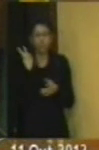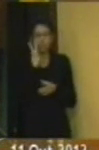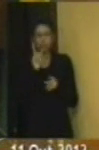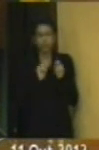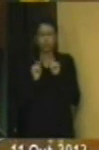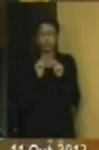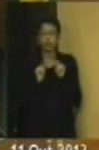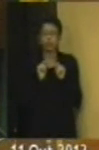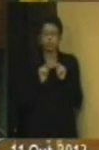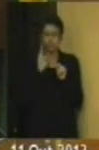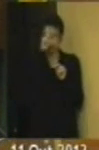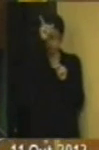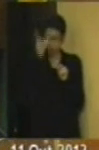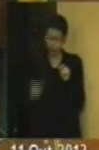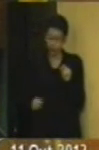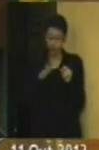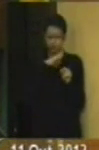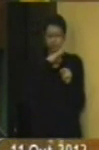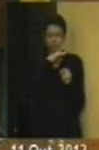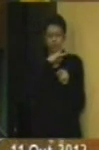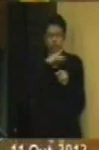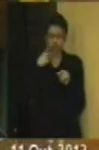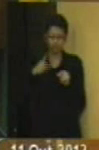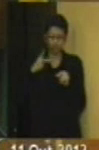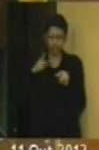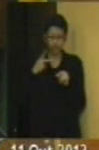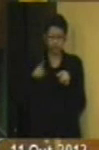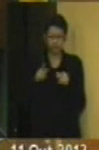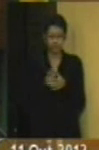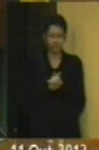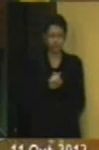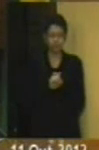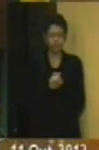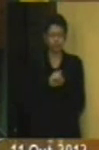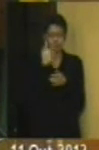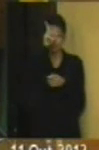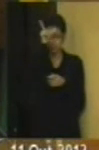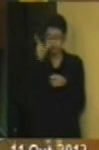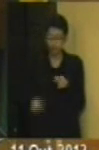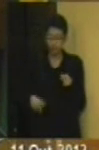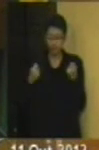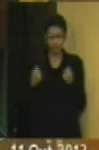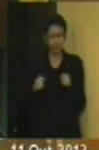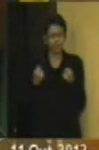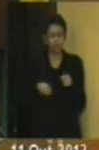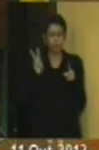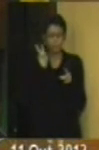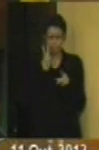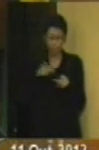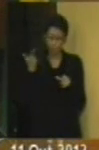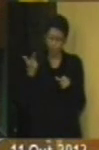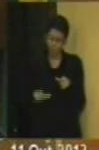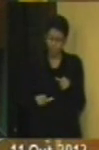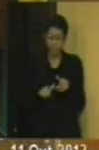exatamente com esse comportamento ruim de vossa excelência comportamento que deve ser reprovado e tenho certeza que será